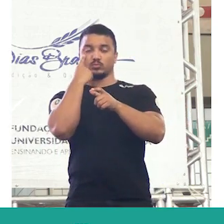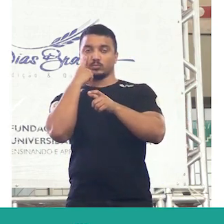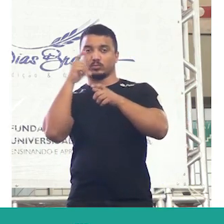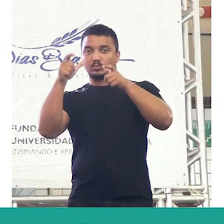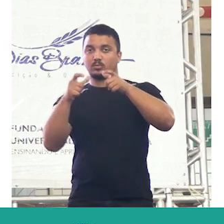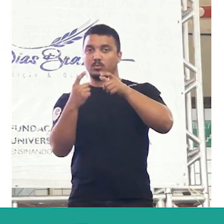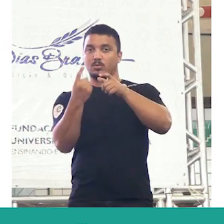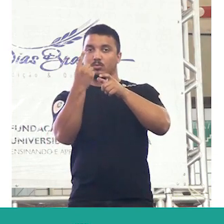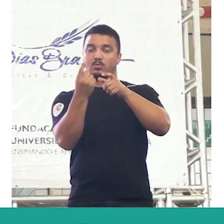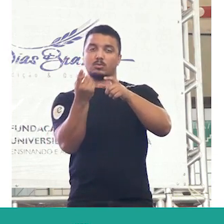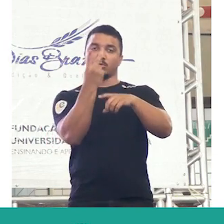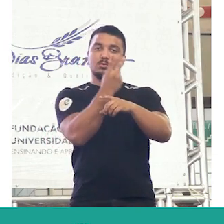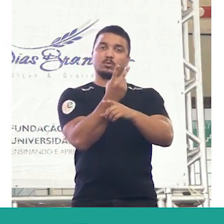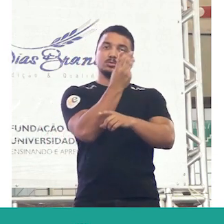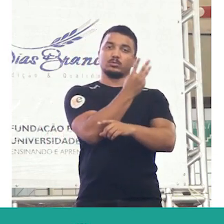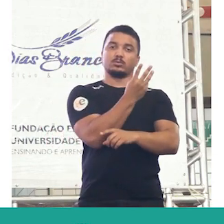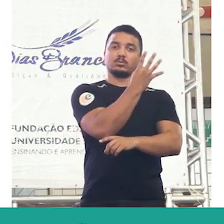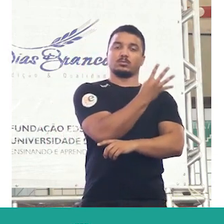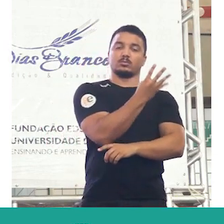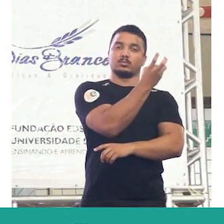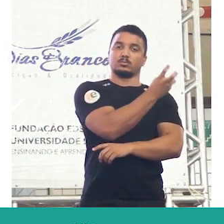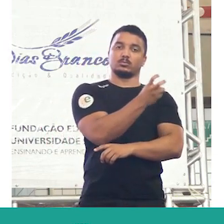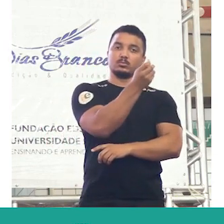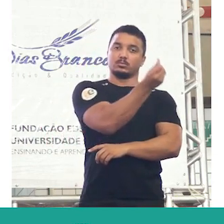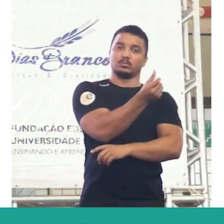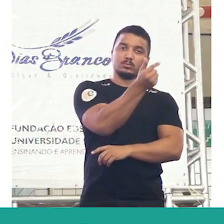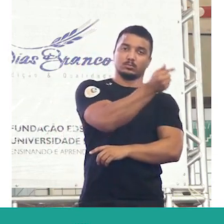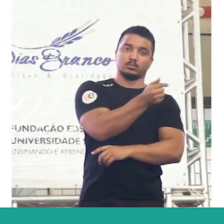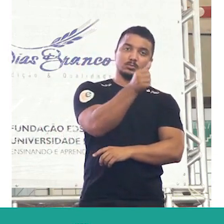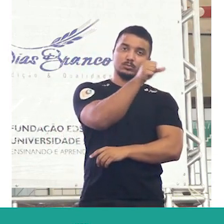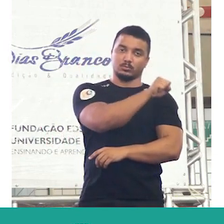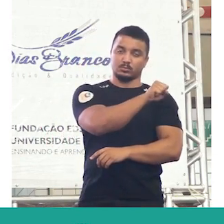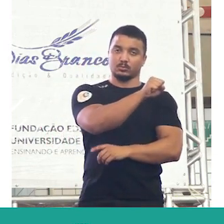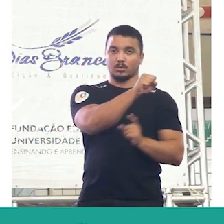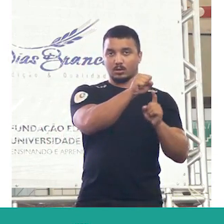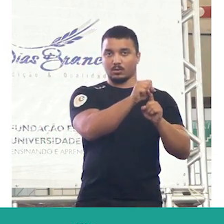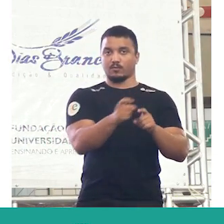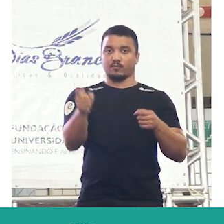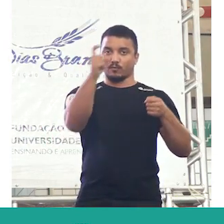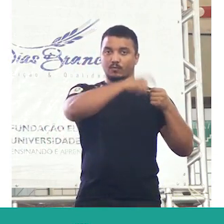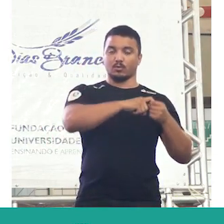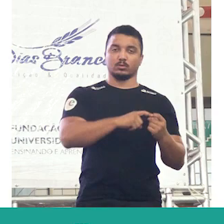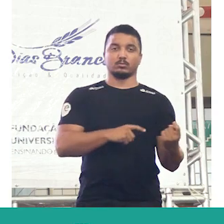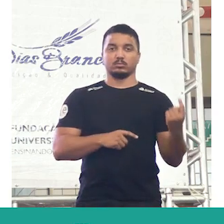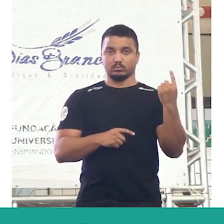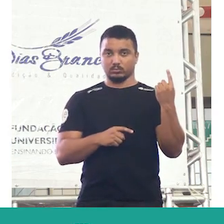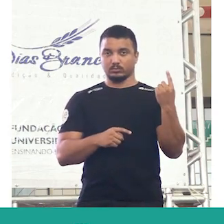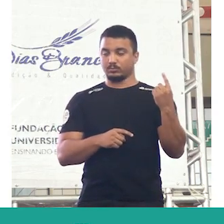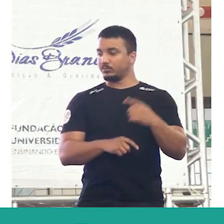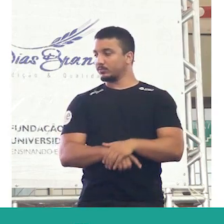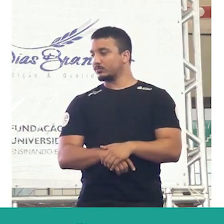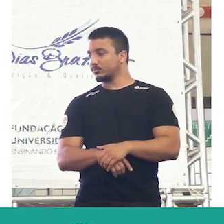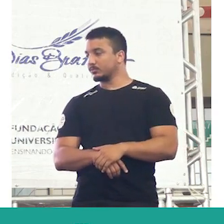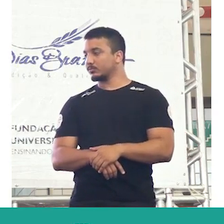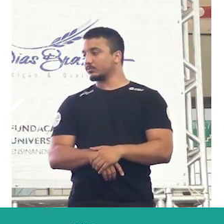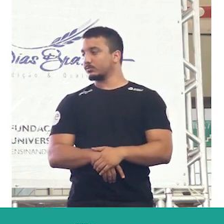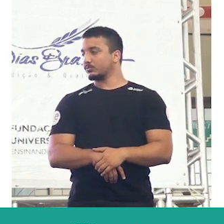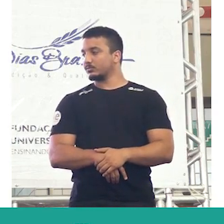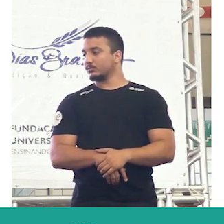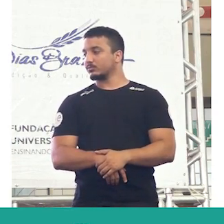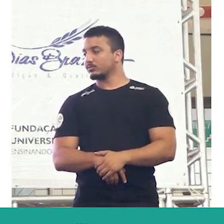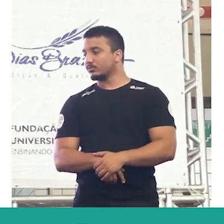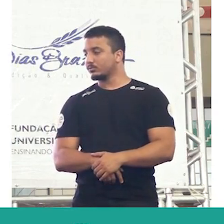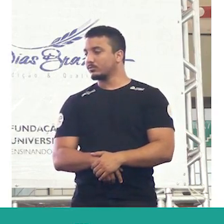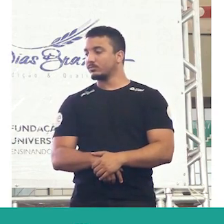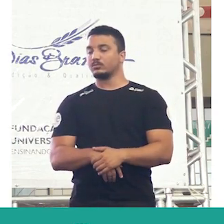1? Aí depois 2, 3, 4, 5, 6, 7, 8, volta para 1. Quando ela sai da 1 e